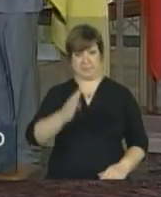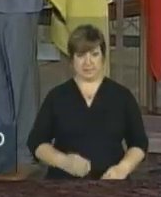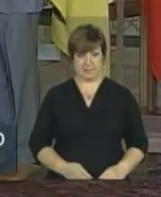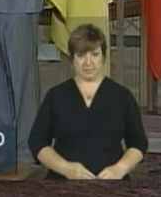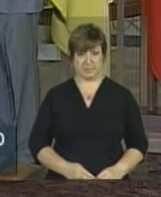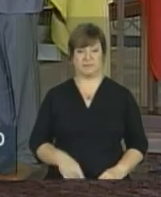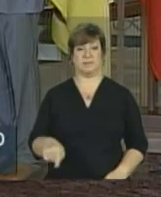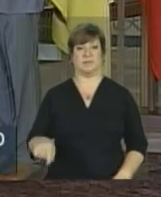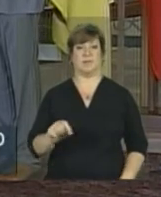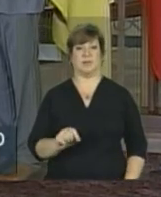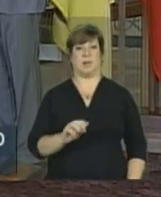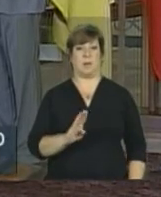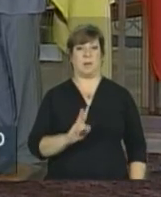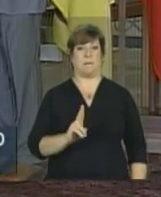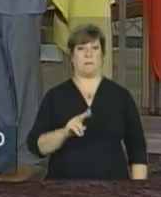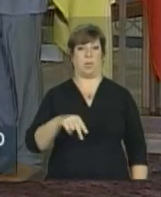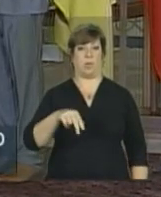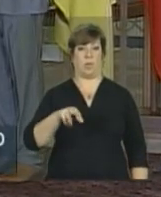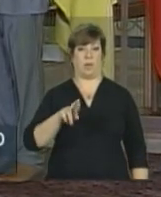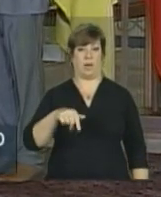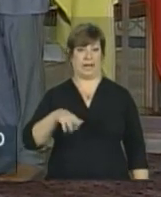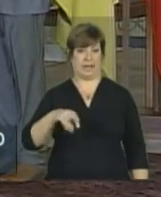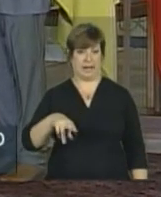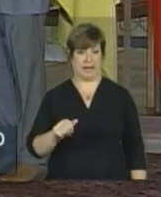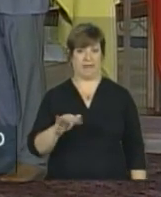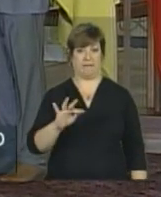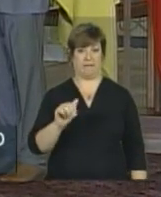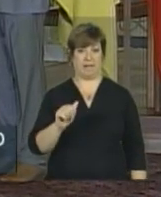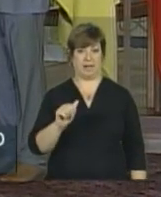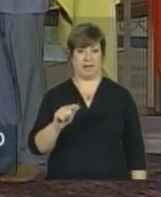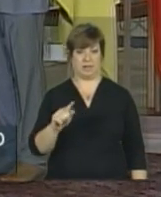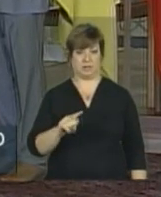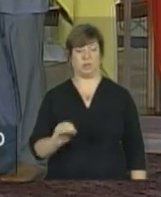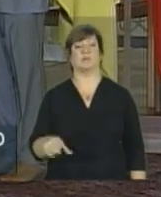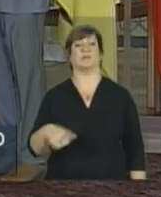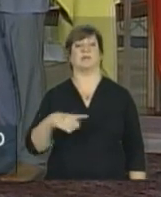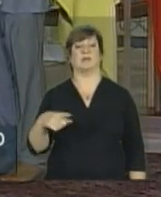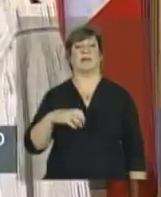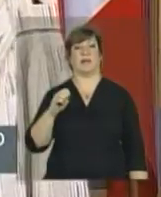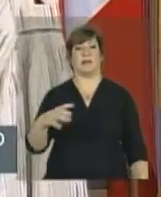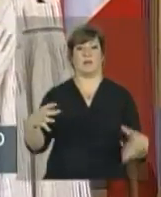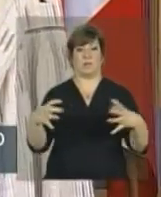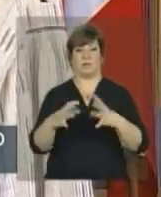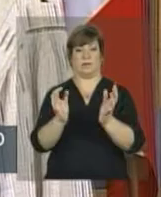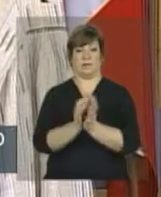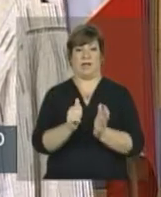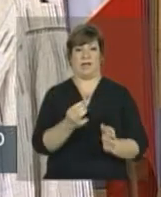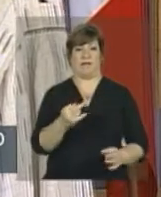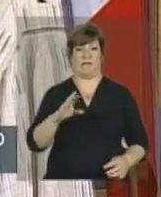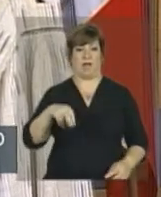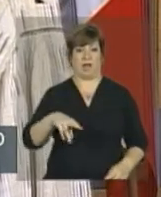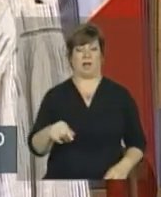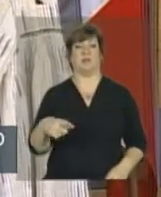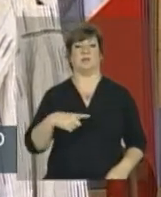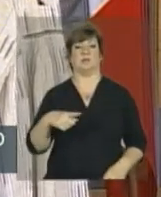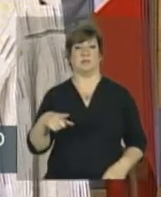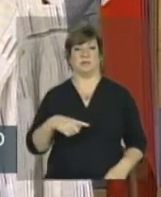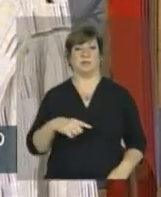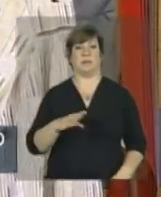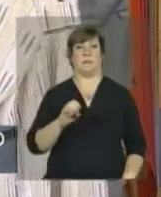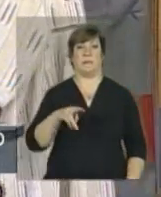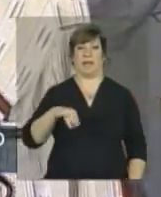Burkina Faso é um país do Nordeste africano, limitado geograficamente por Mali, Níger,